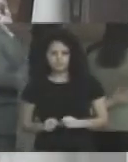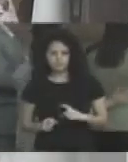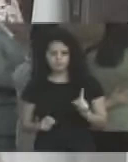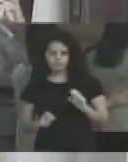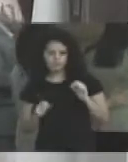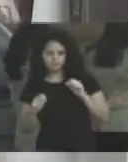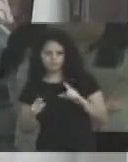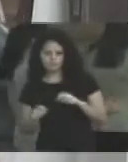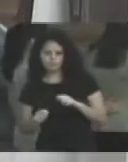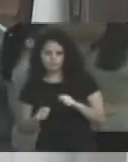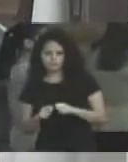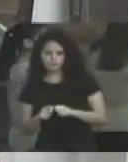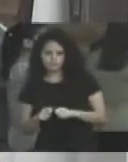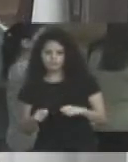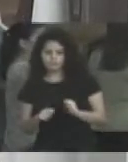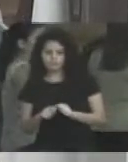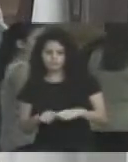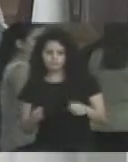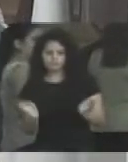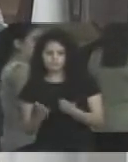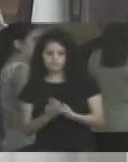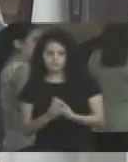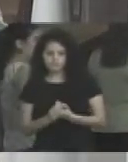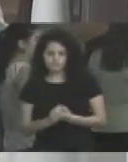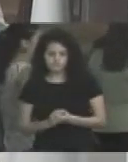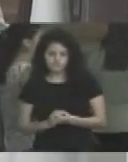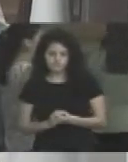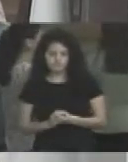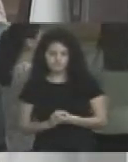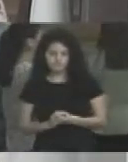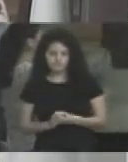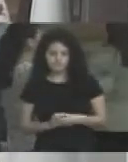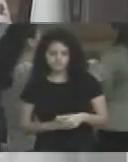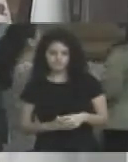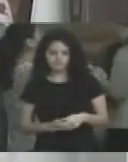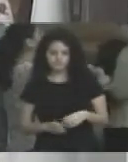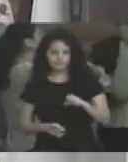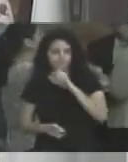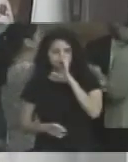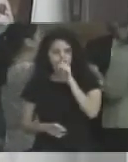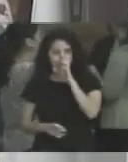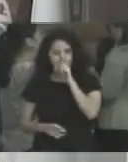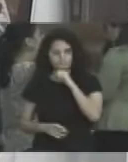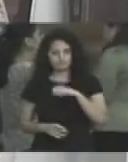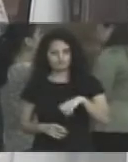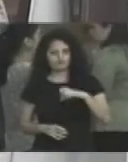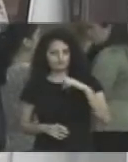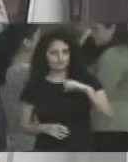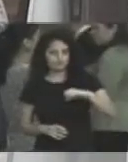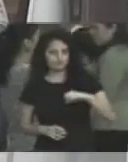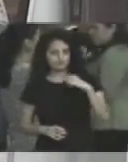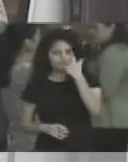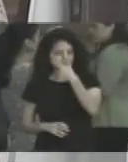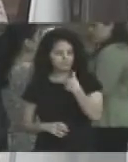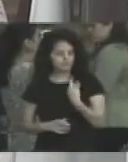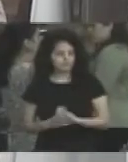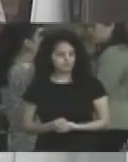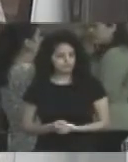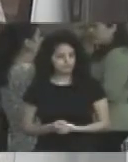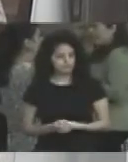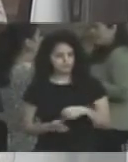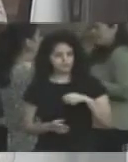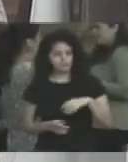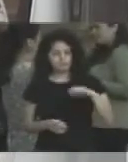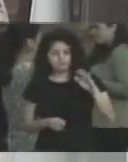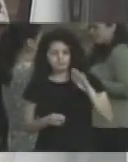estaleiro fechar. Então, dia 7/10, às 9 horas da manhã, eu acredito que o evento deva demorar o dia inteiro, mas na parte da